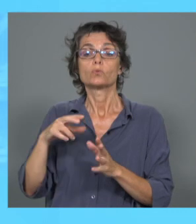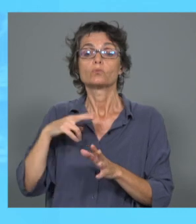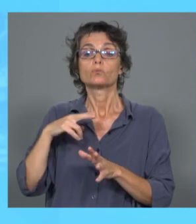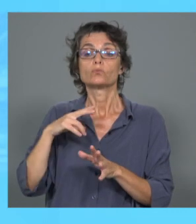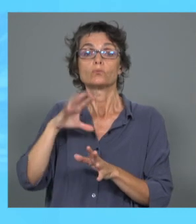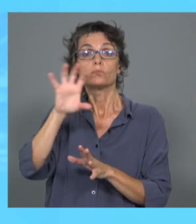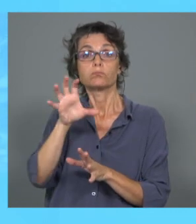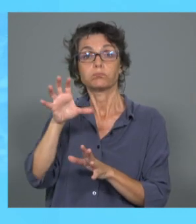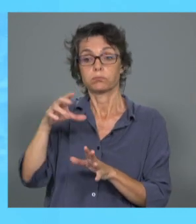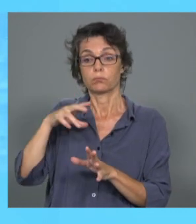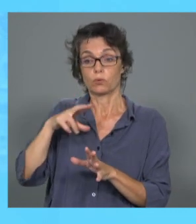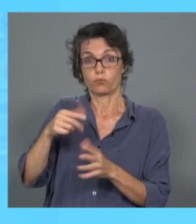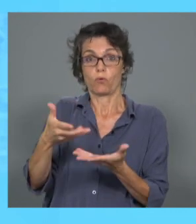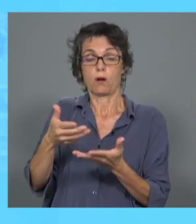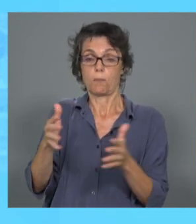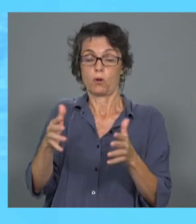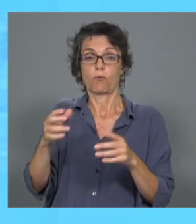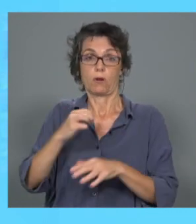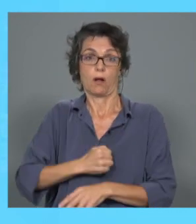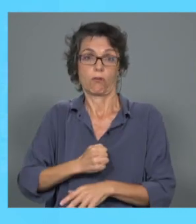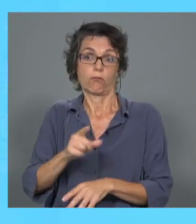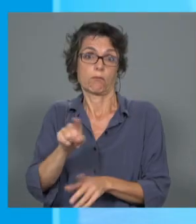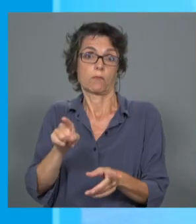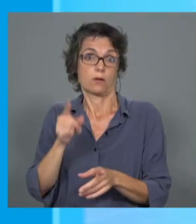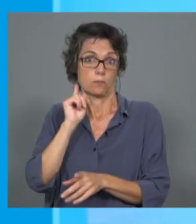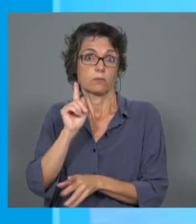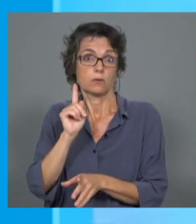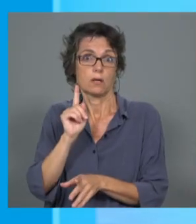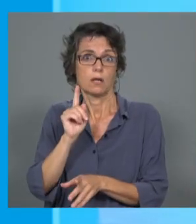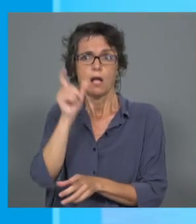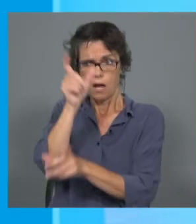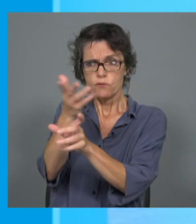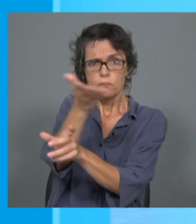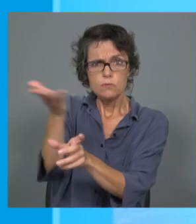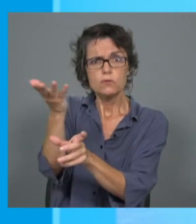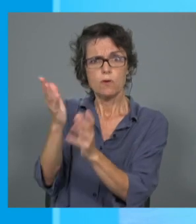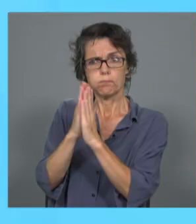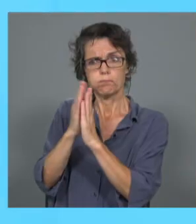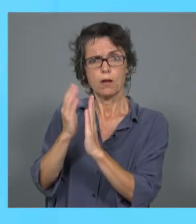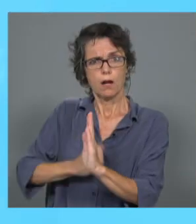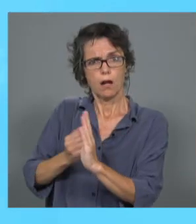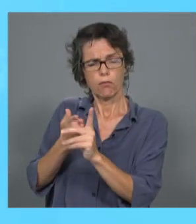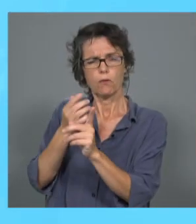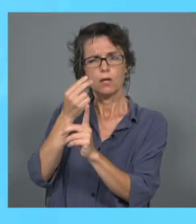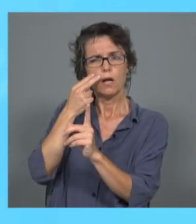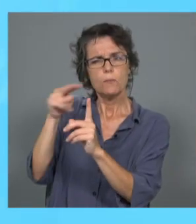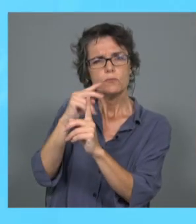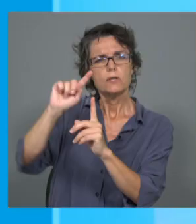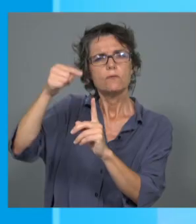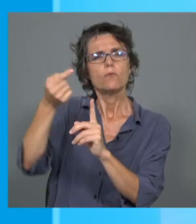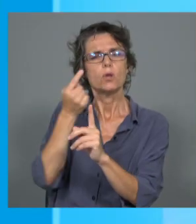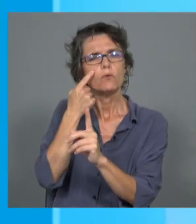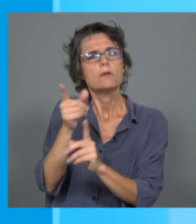católico, acaba por ser importante também, até para os próprios católicos, terem um conhecimento daquilo que é diferente. Sim, quer